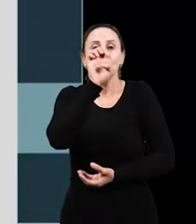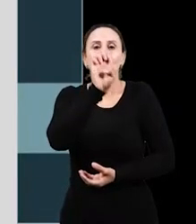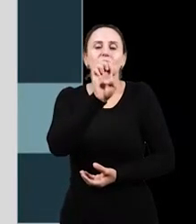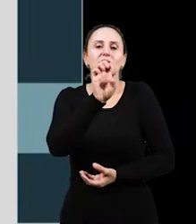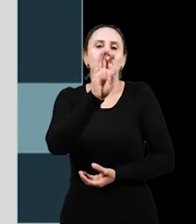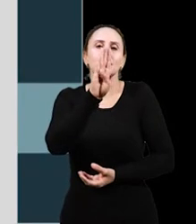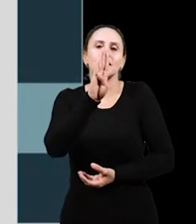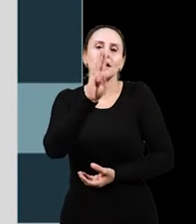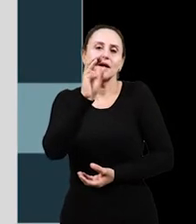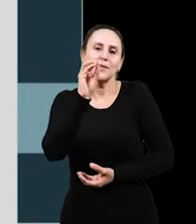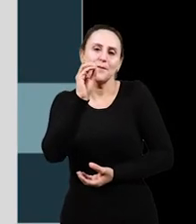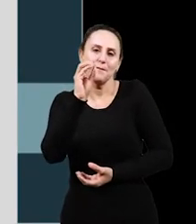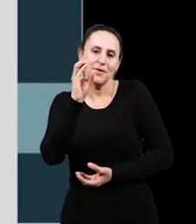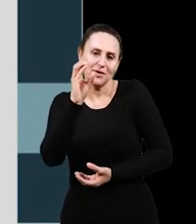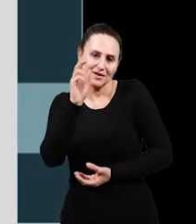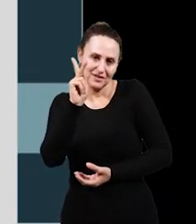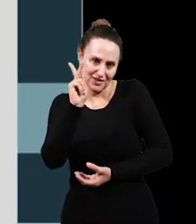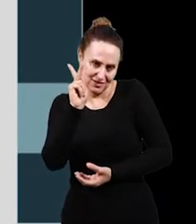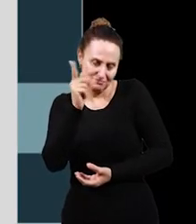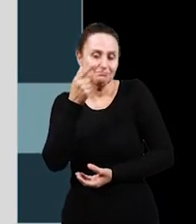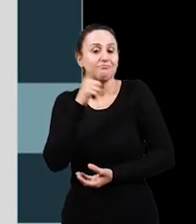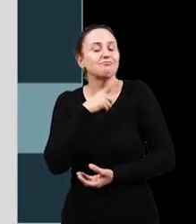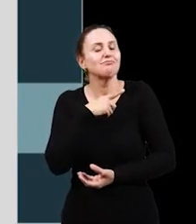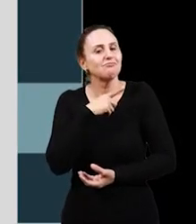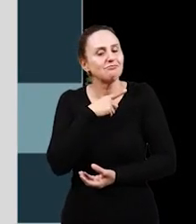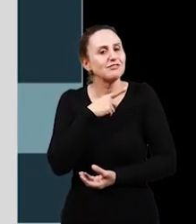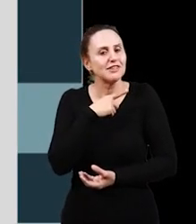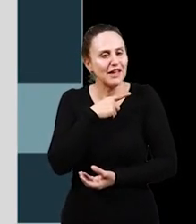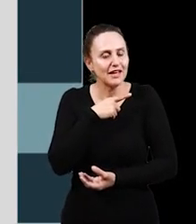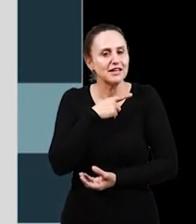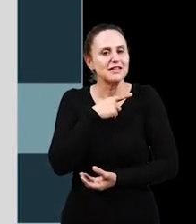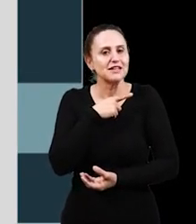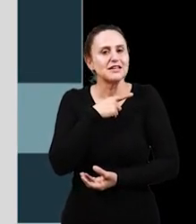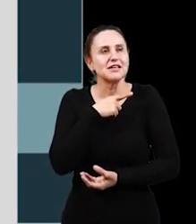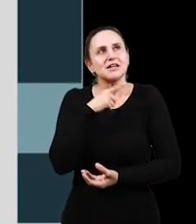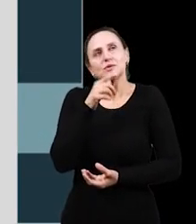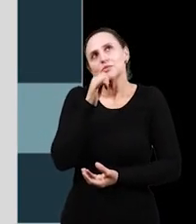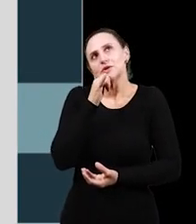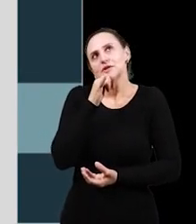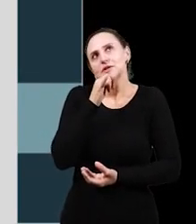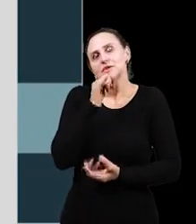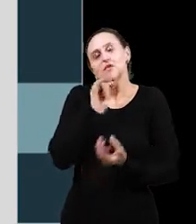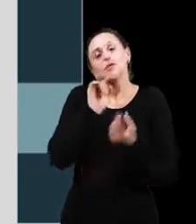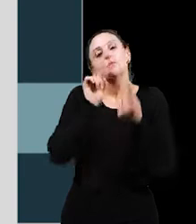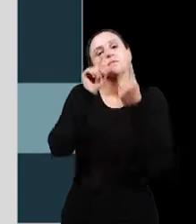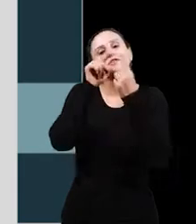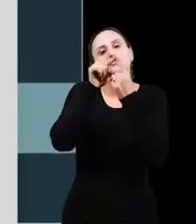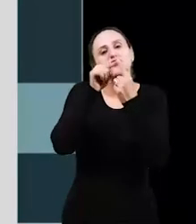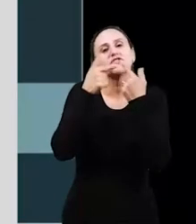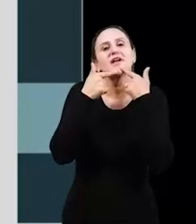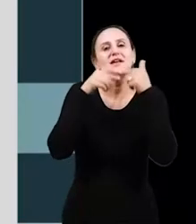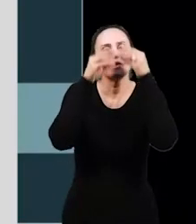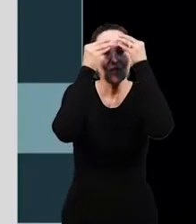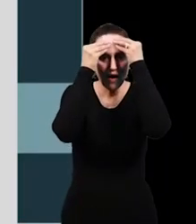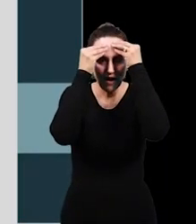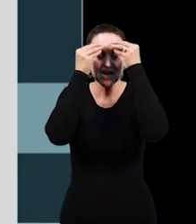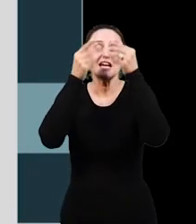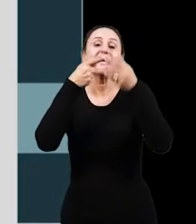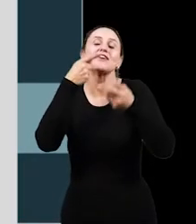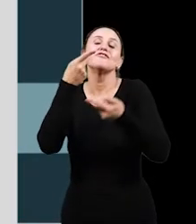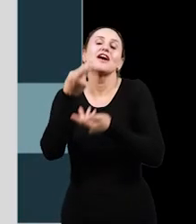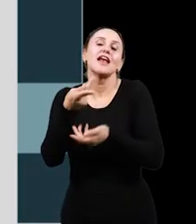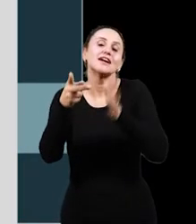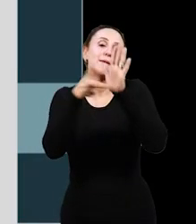traduzir-se e eu coloquei com uma função metalinguística porque o objetivo da linguagem falar sobre a própria linguagem né quando a gente